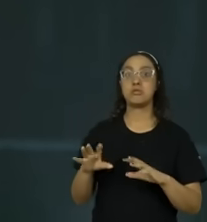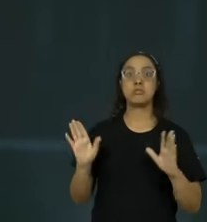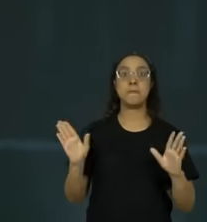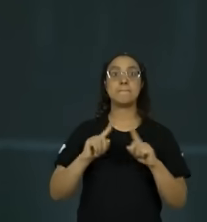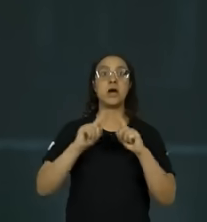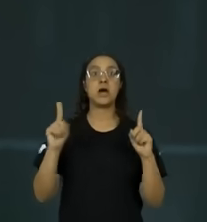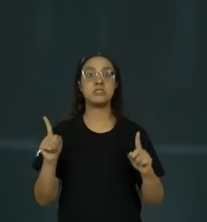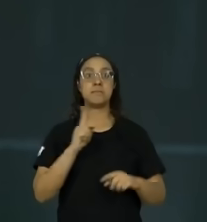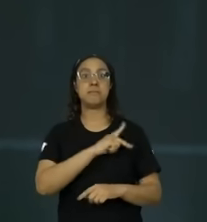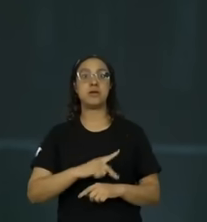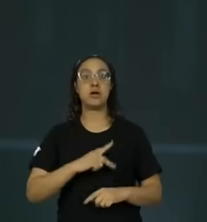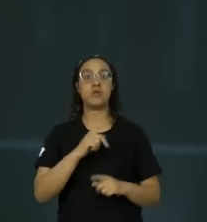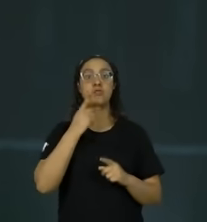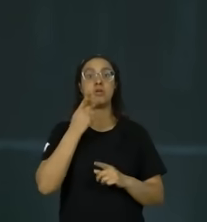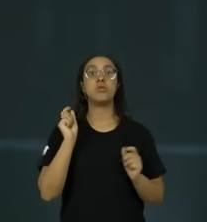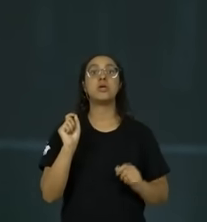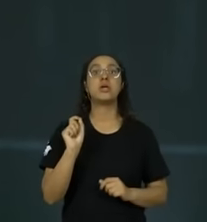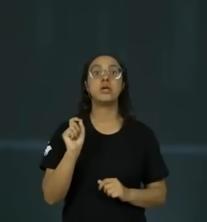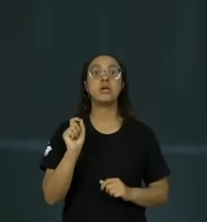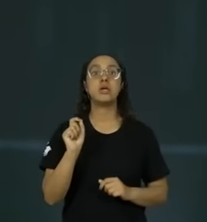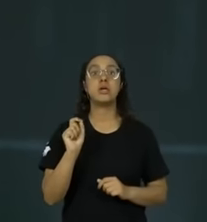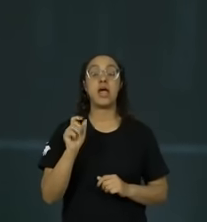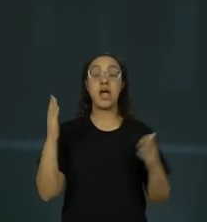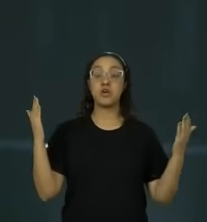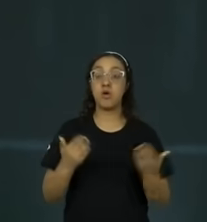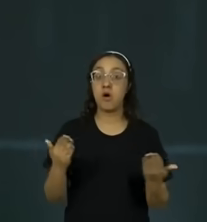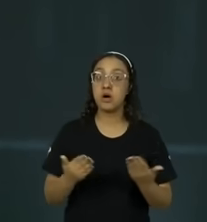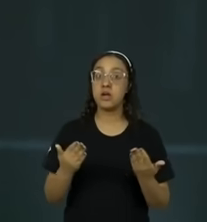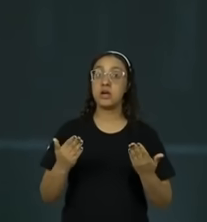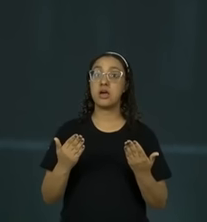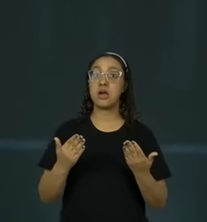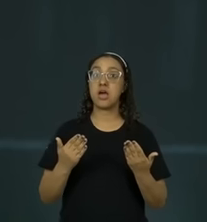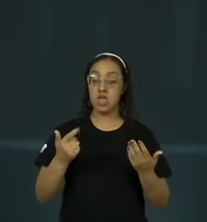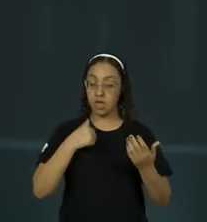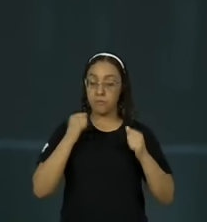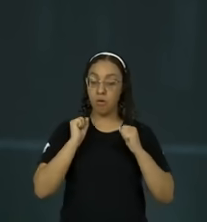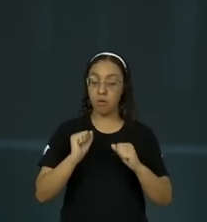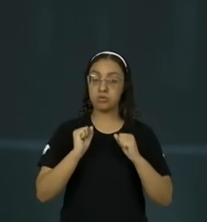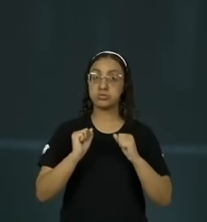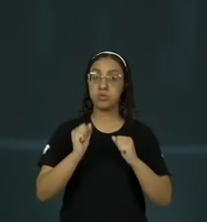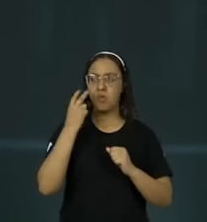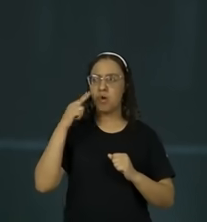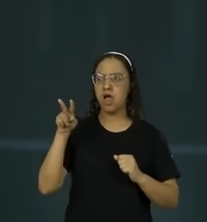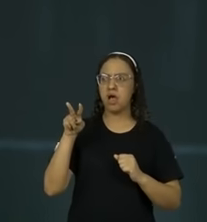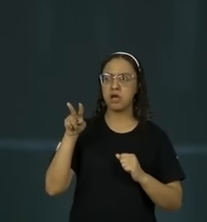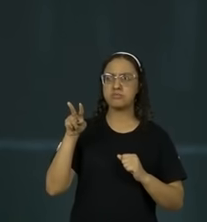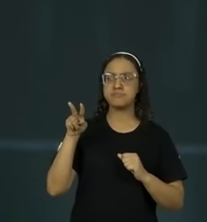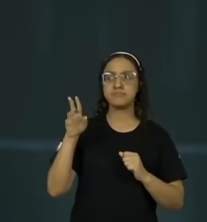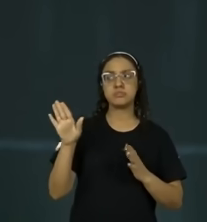que essa confusão e essa complexidade faz parte da vida. Eu posso olhar para uma pessoa e dizer: